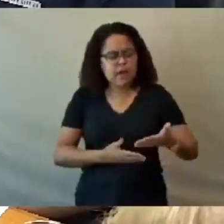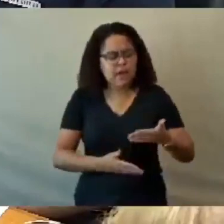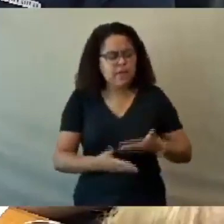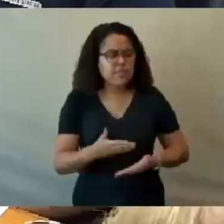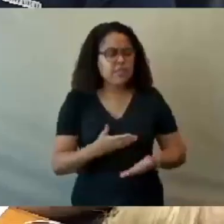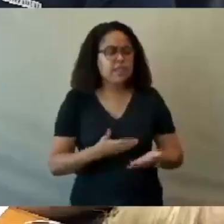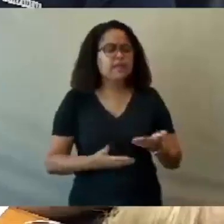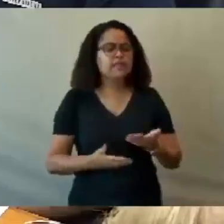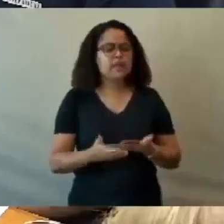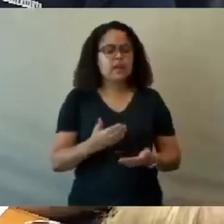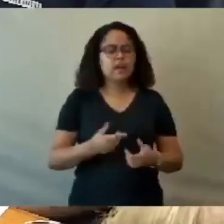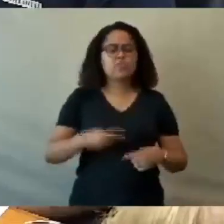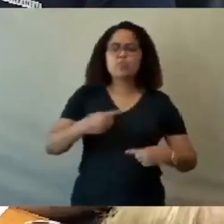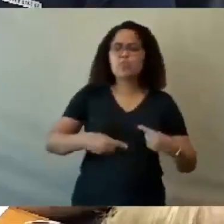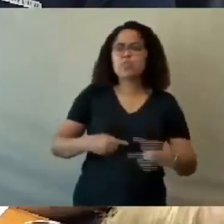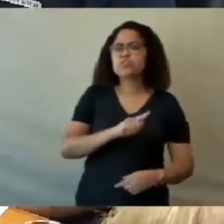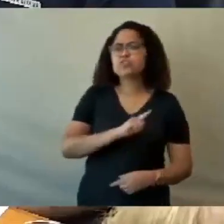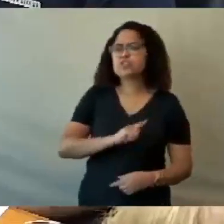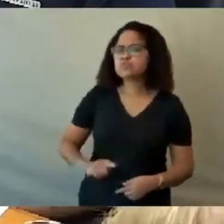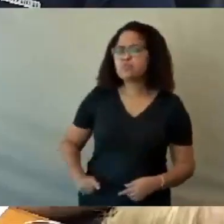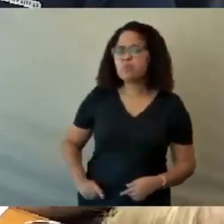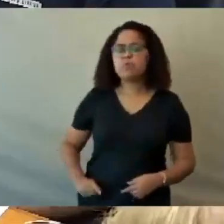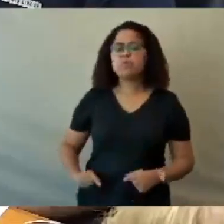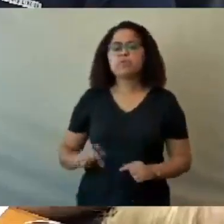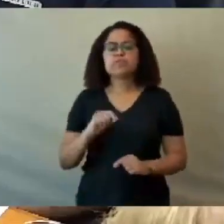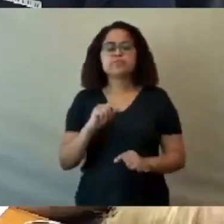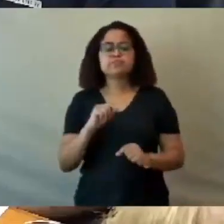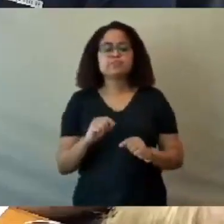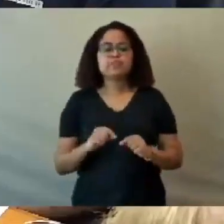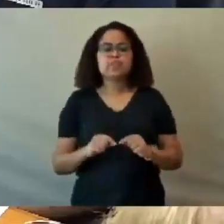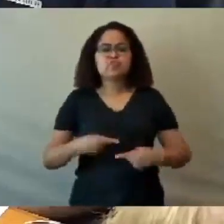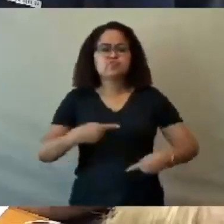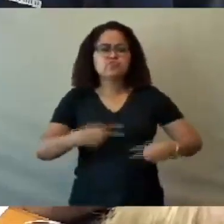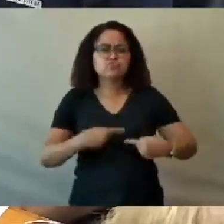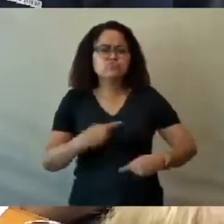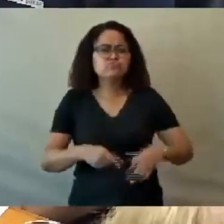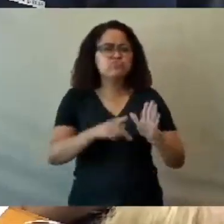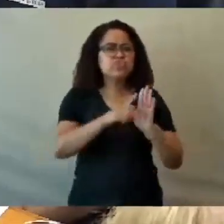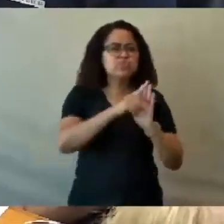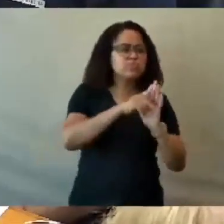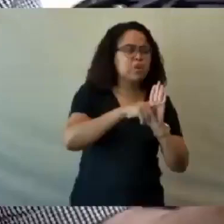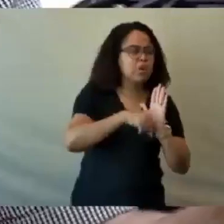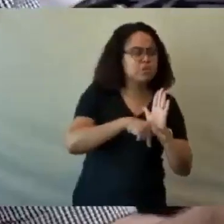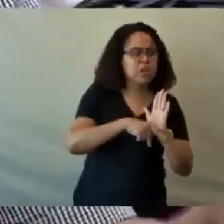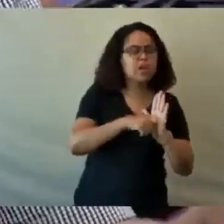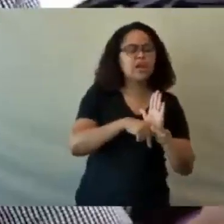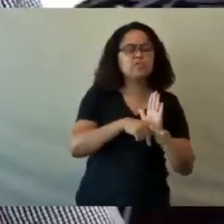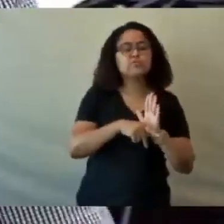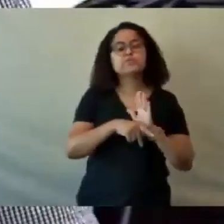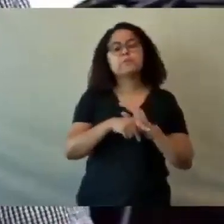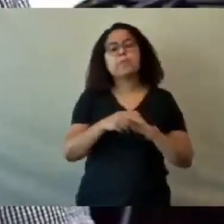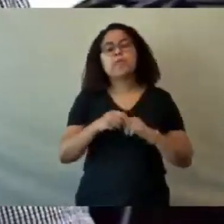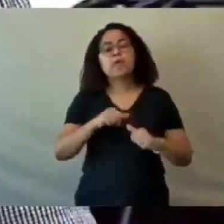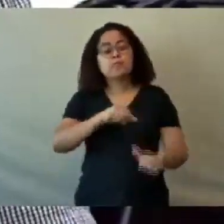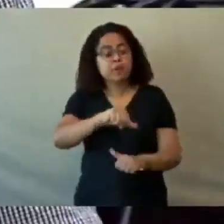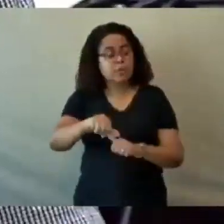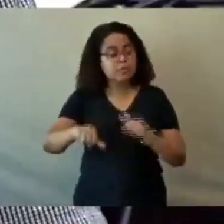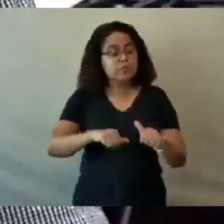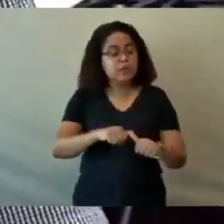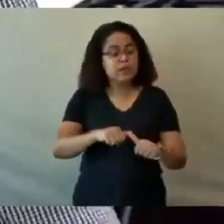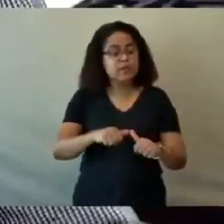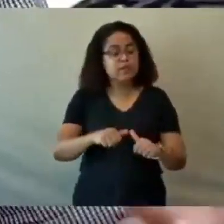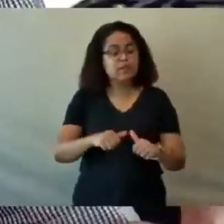públicas, a gente discutir alguns projetos, algumas coisas para mudar, porque vai chegar uma hora que